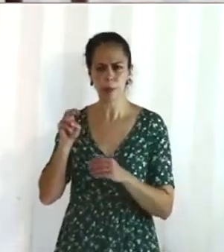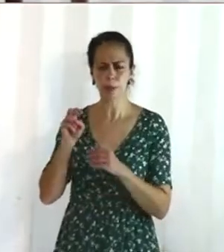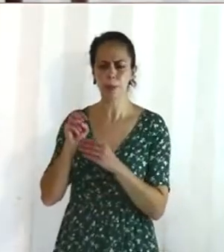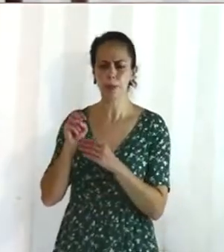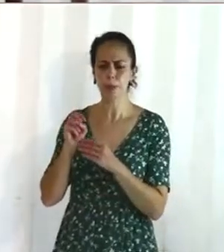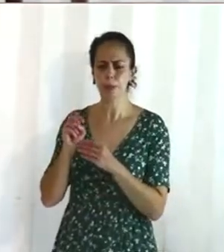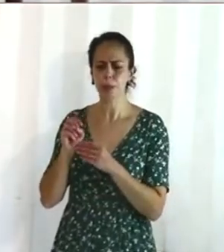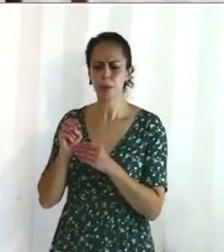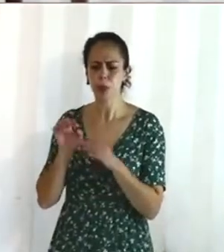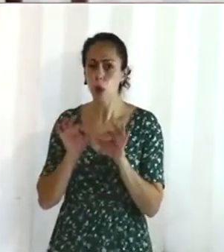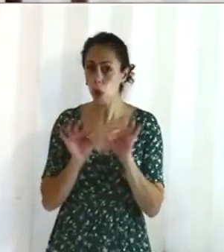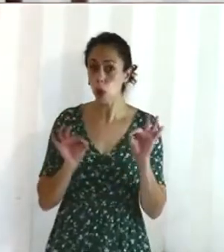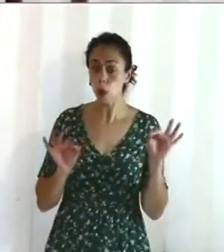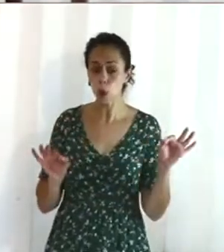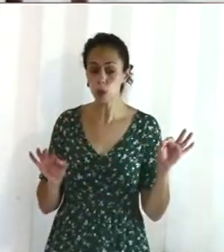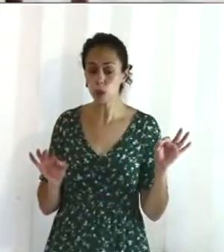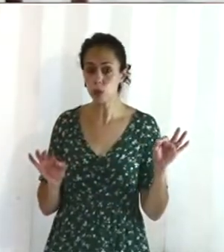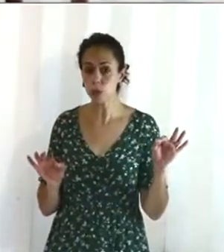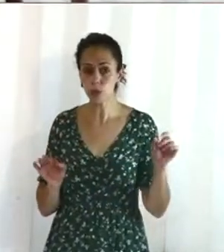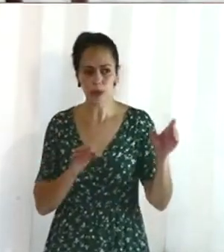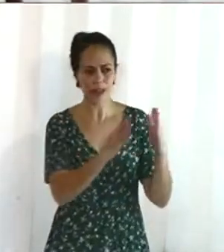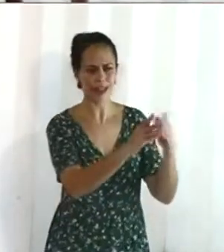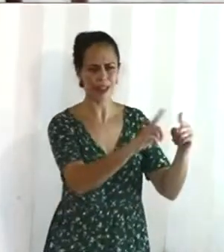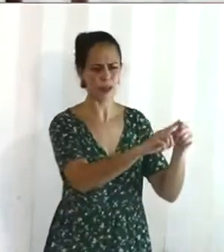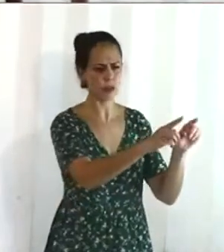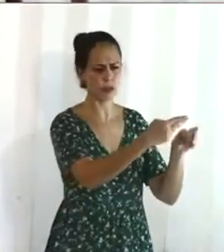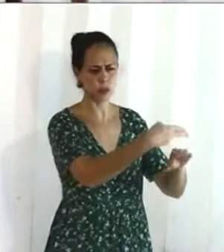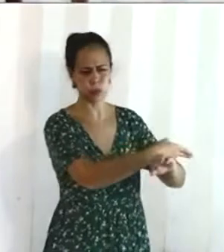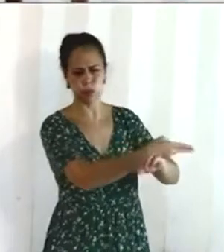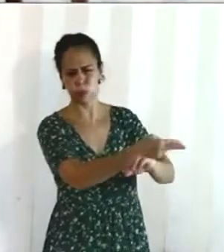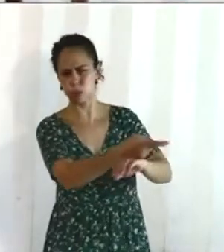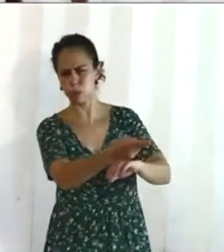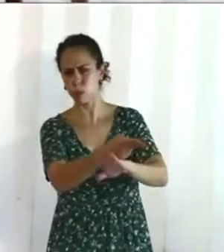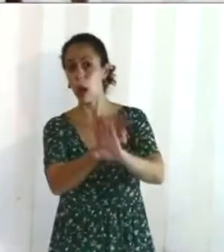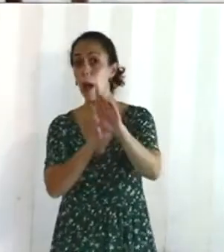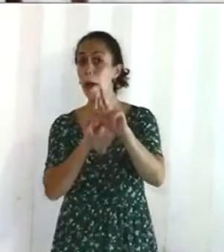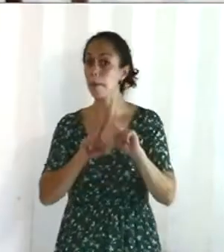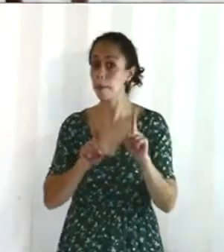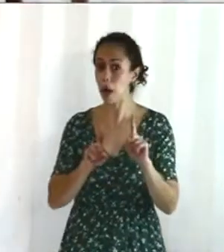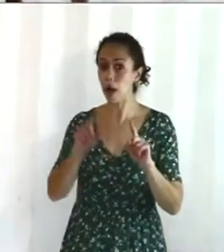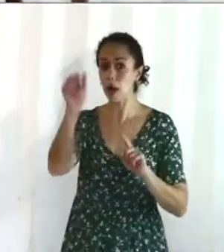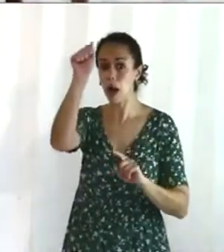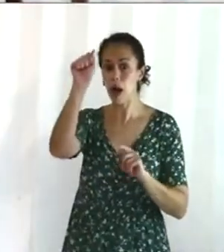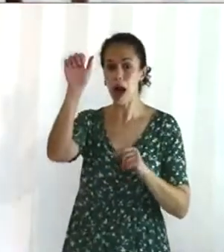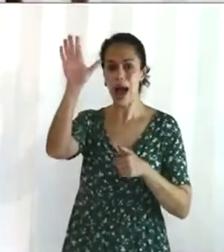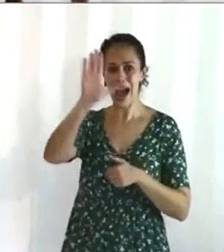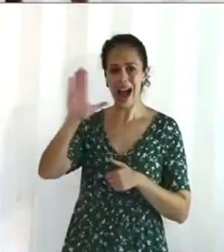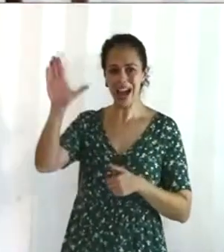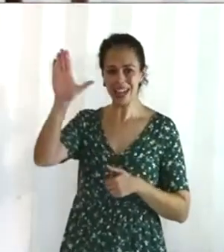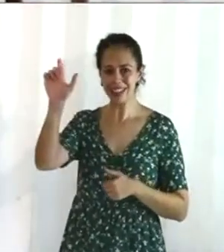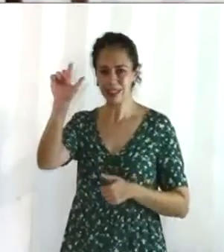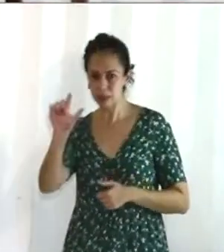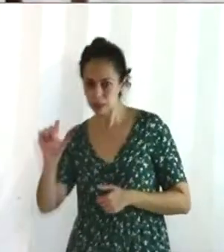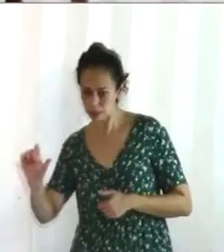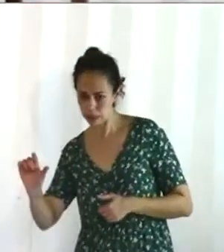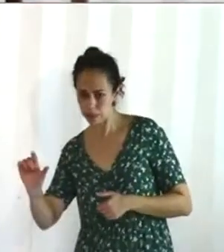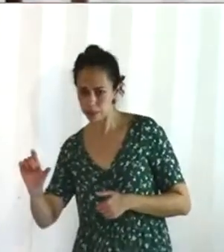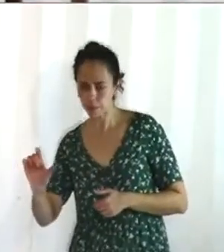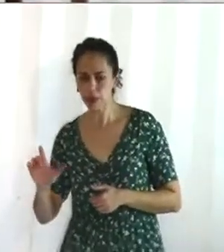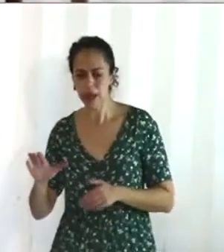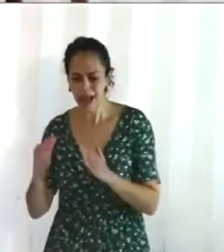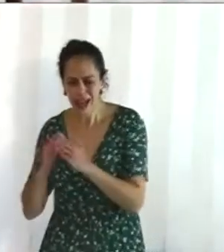igreja, mas ele escreve a todas as igrejas presentes na Ásia Menor. Então perceba que, diferente das